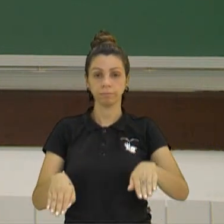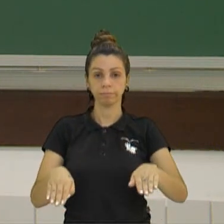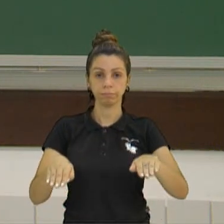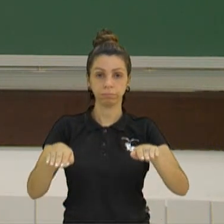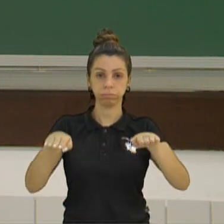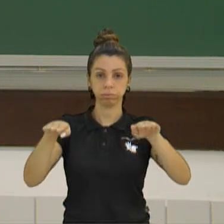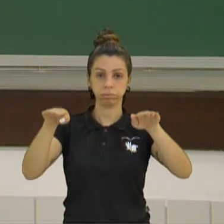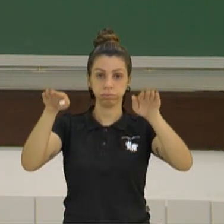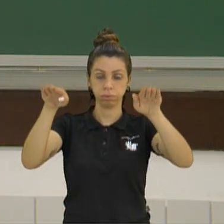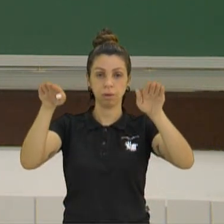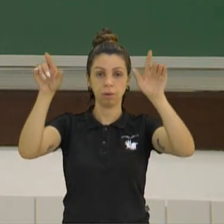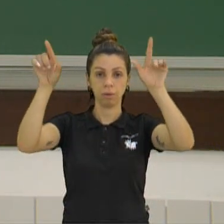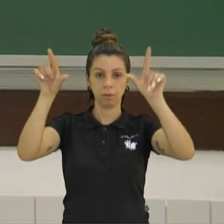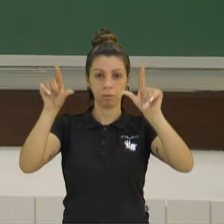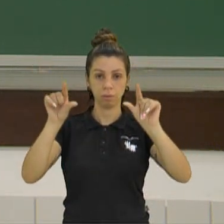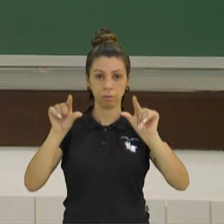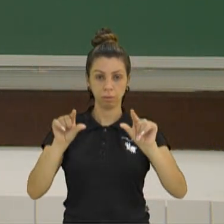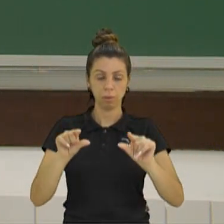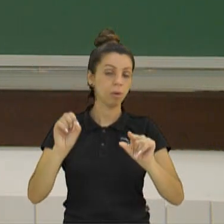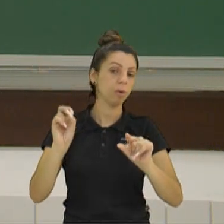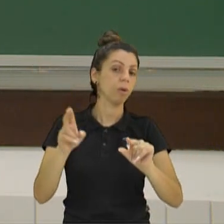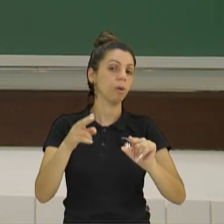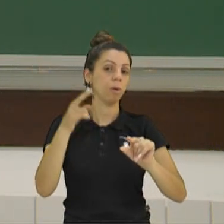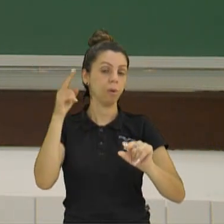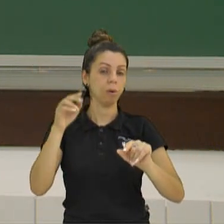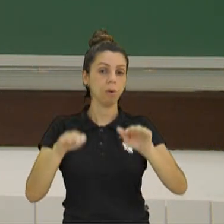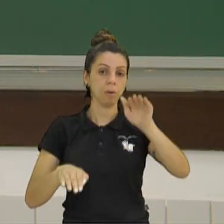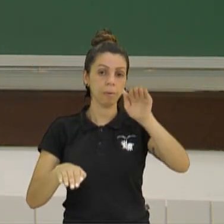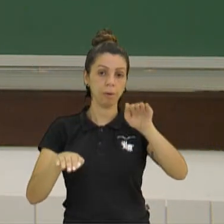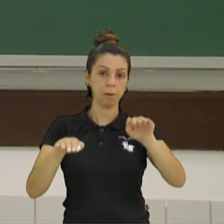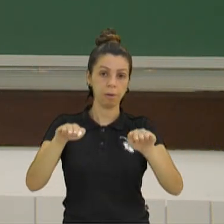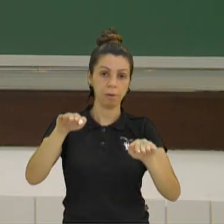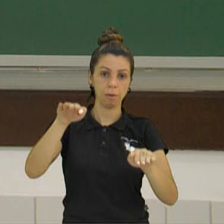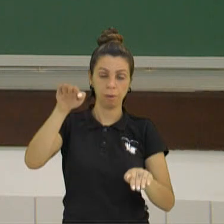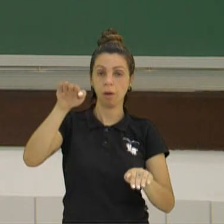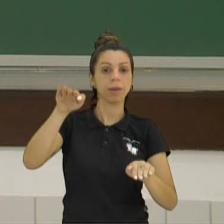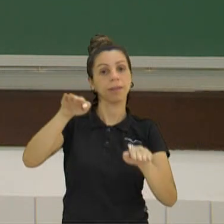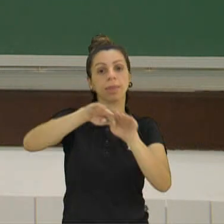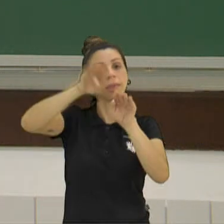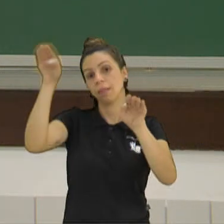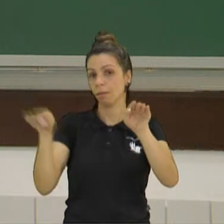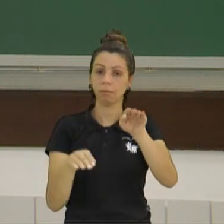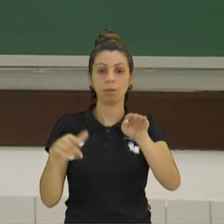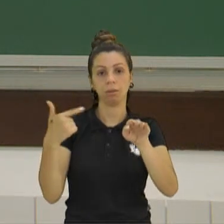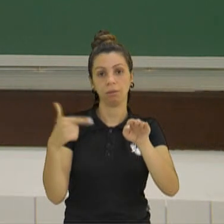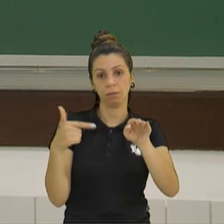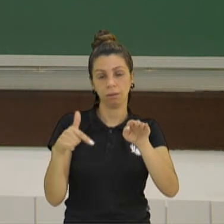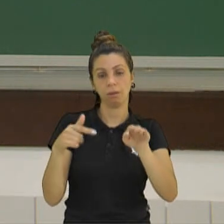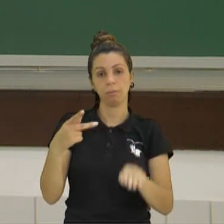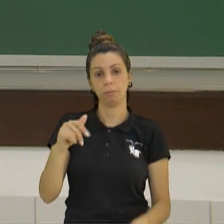proporcionais, inversamente proporcionais e não proporcionais. Beleza?